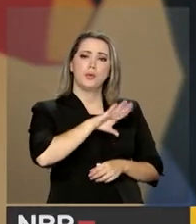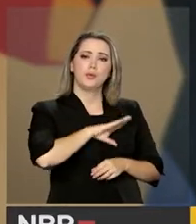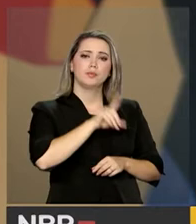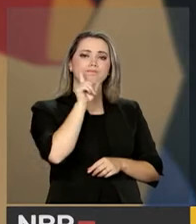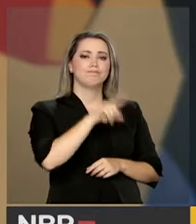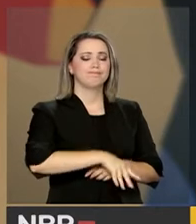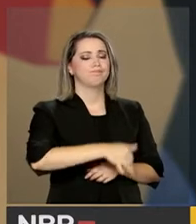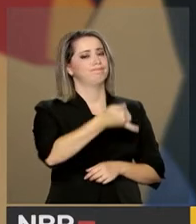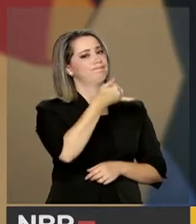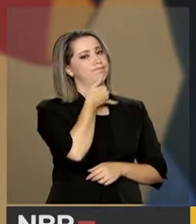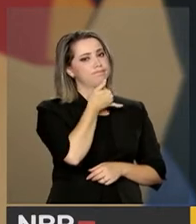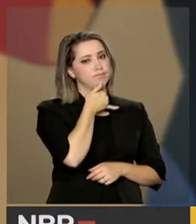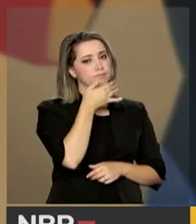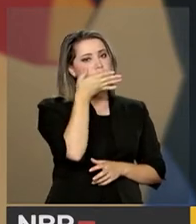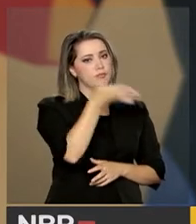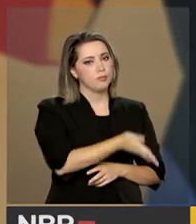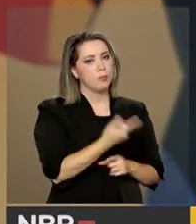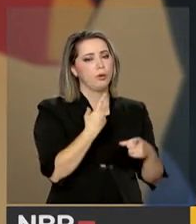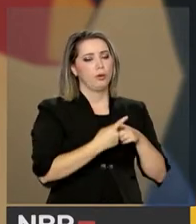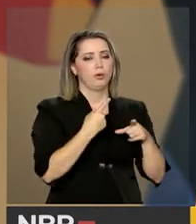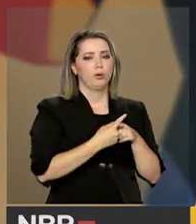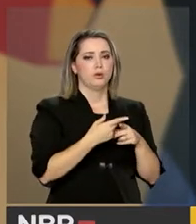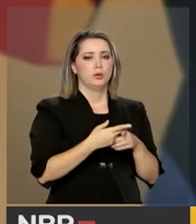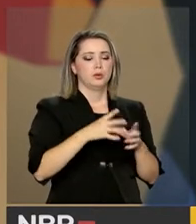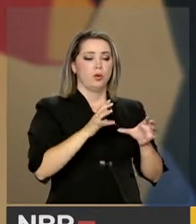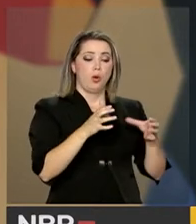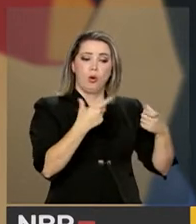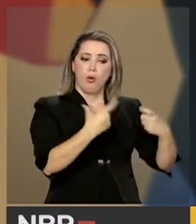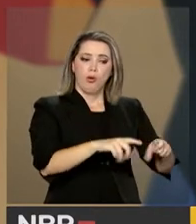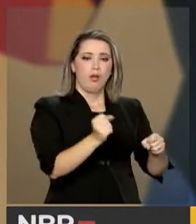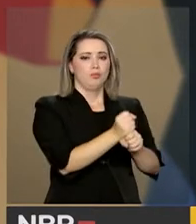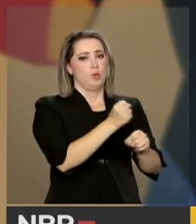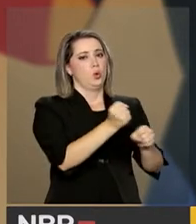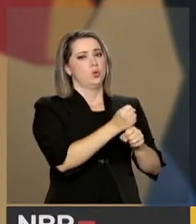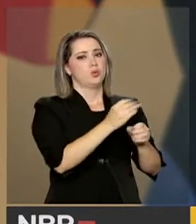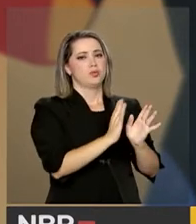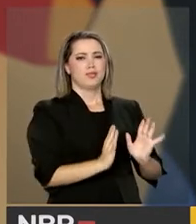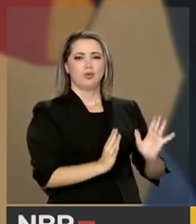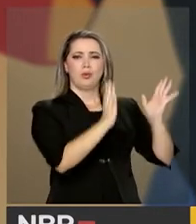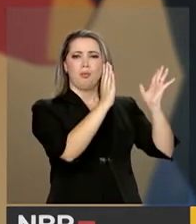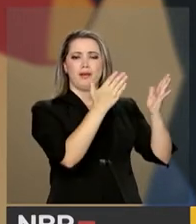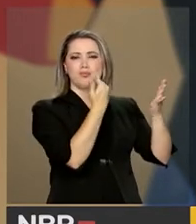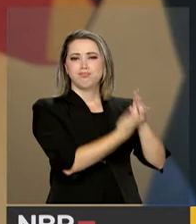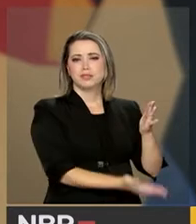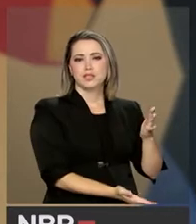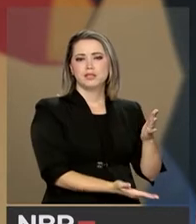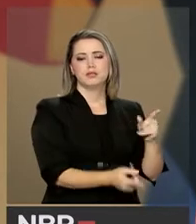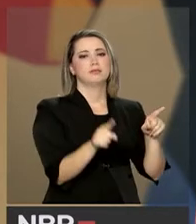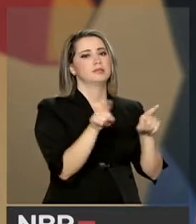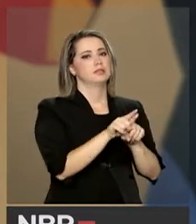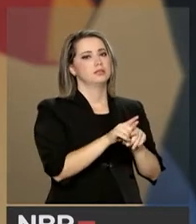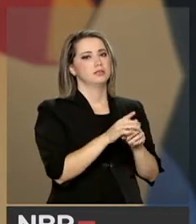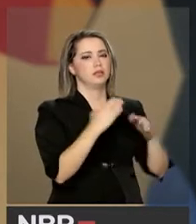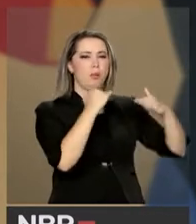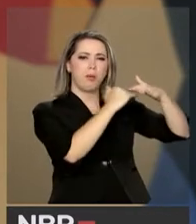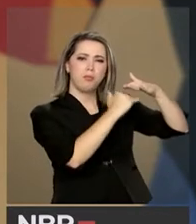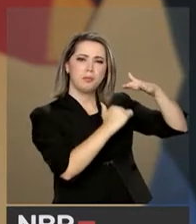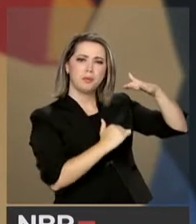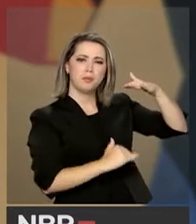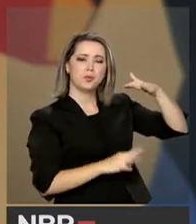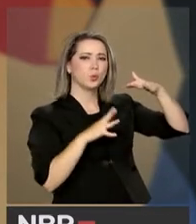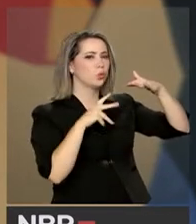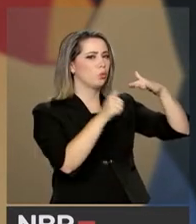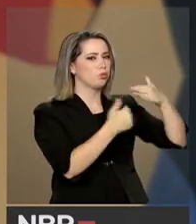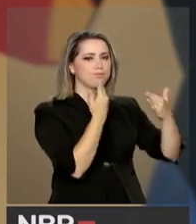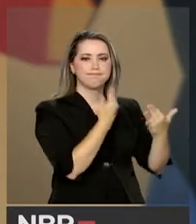lamentável, tanto pela estrutura do prédio, né, quanto pelo acervo. Naquele